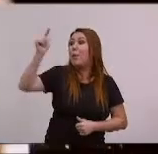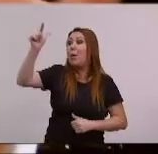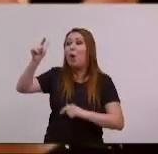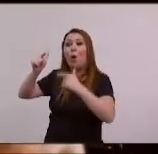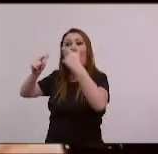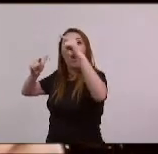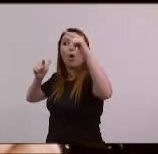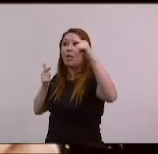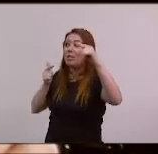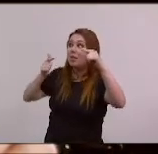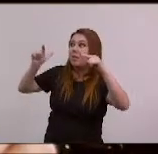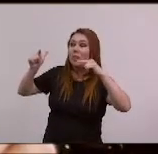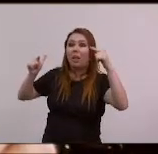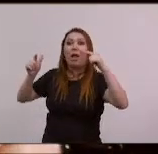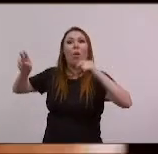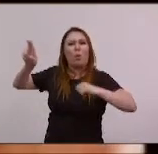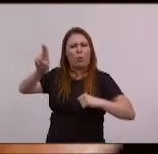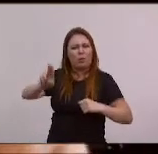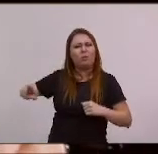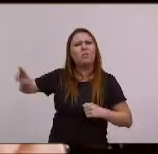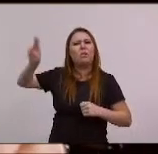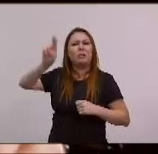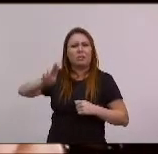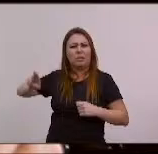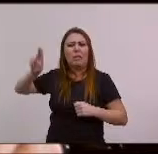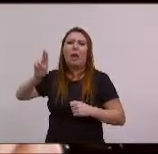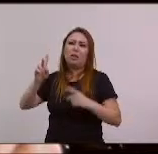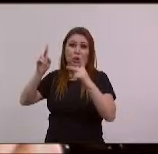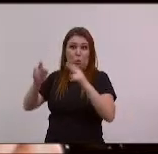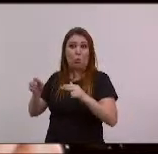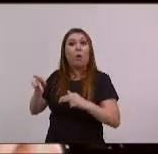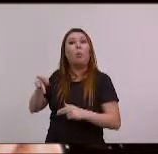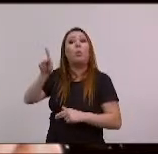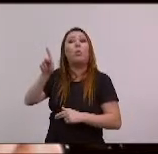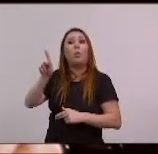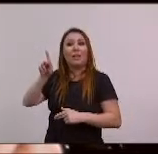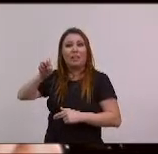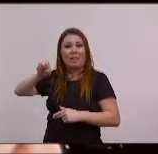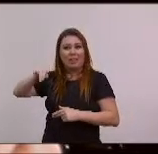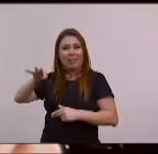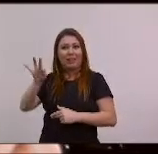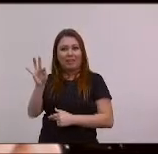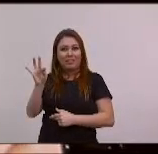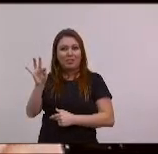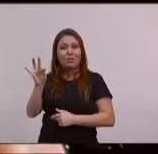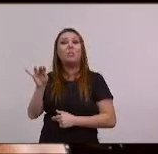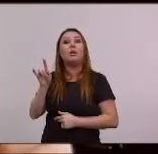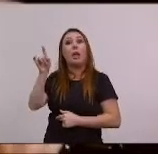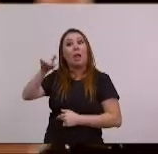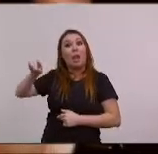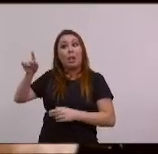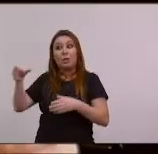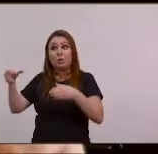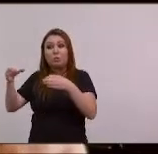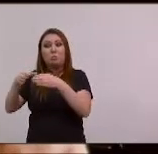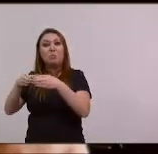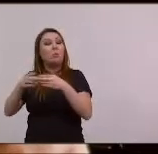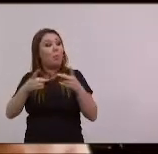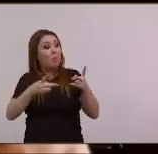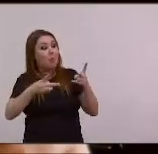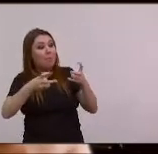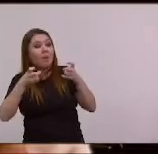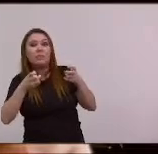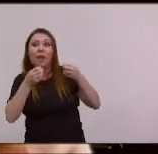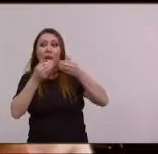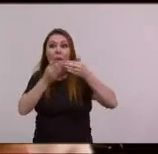de uma consagrada universidade como aquela de Kent que percebem, e o fazem com